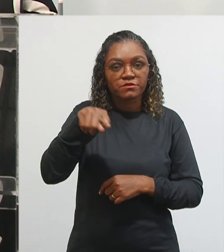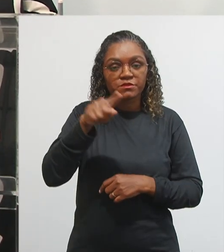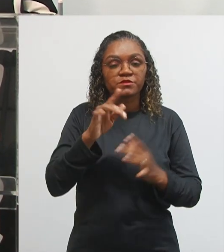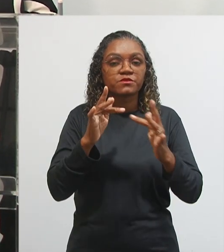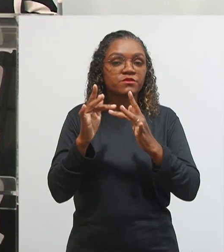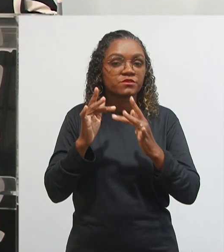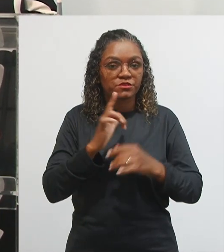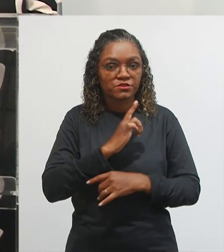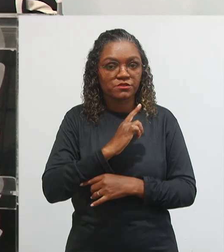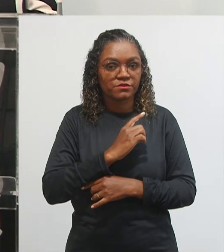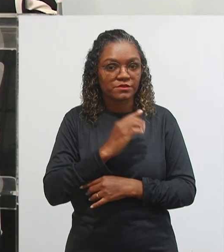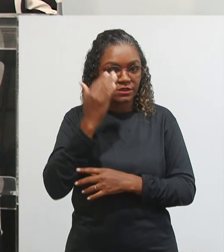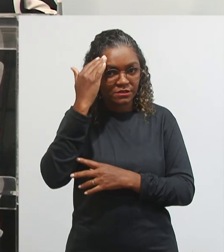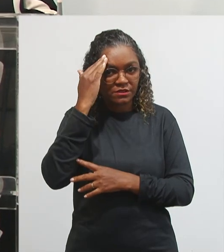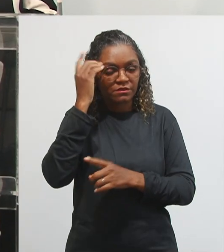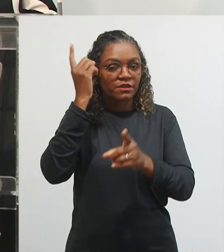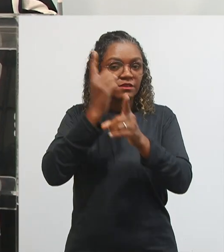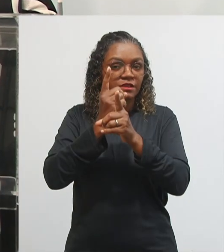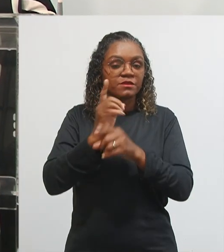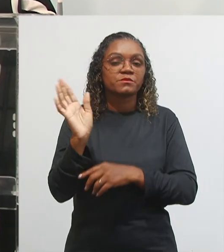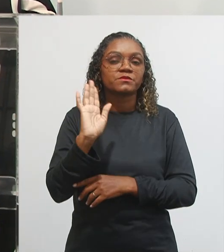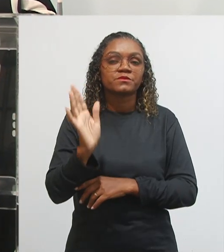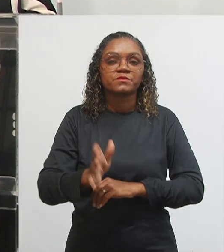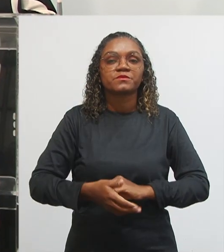contato, ok? Até a próxima!